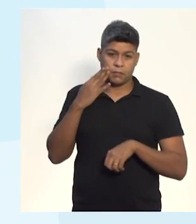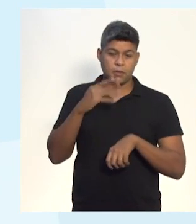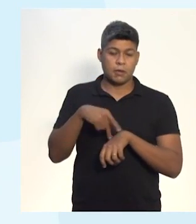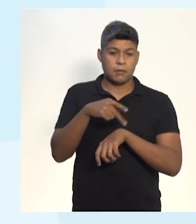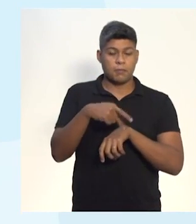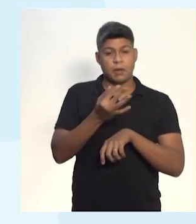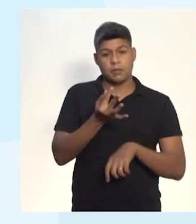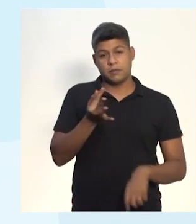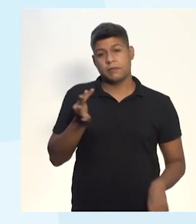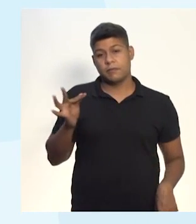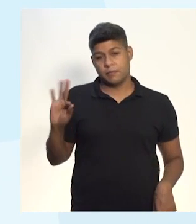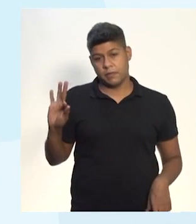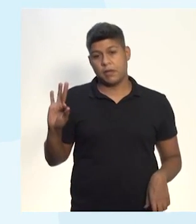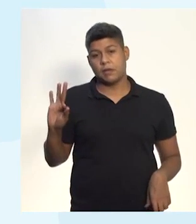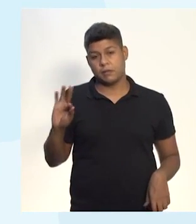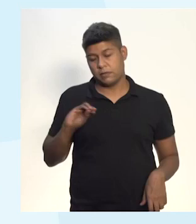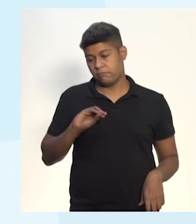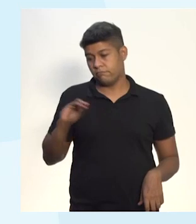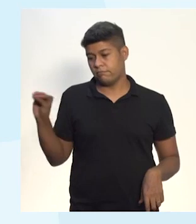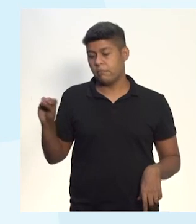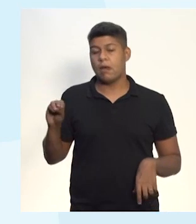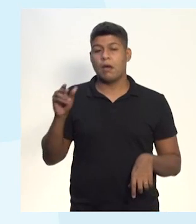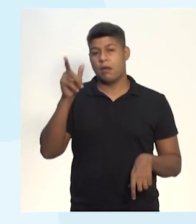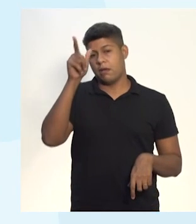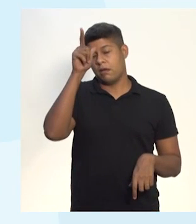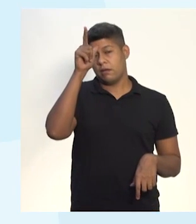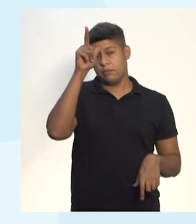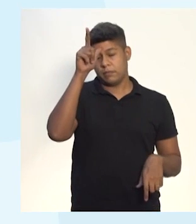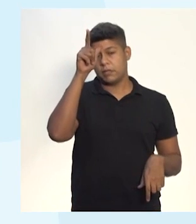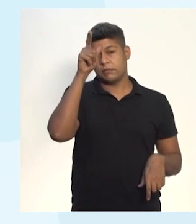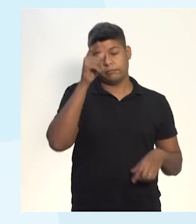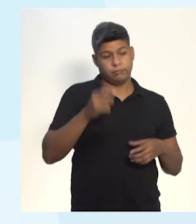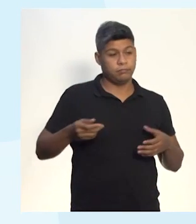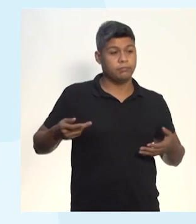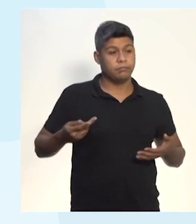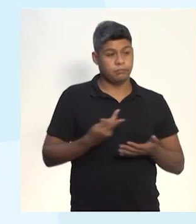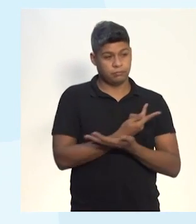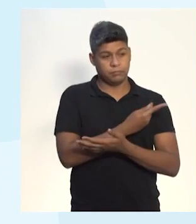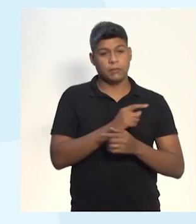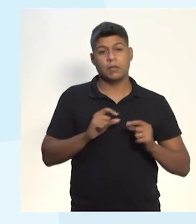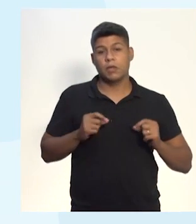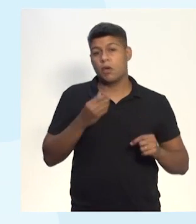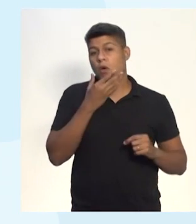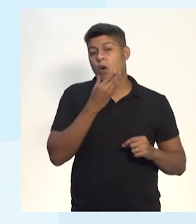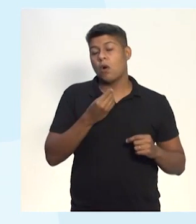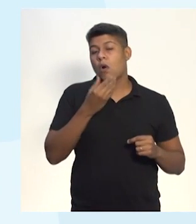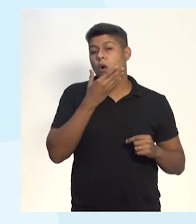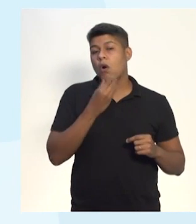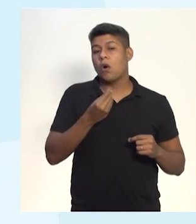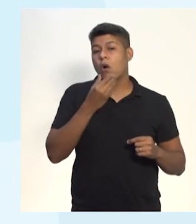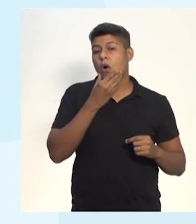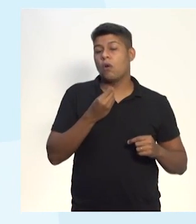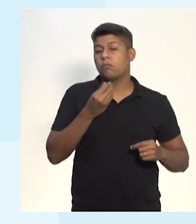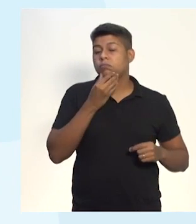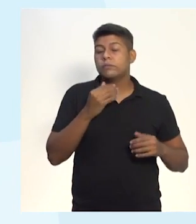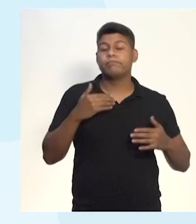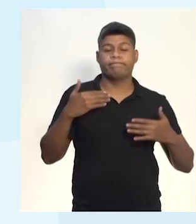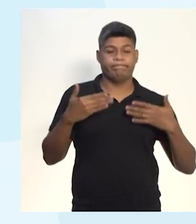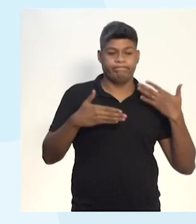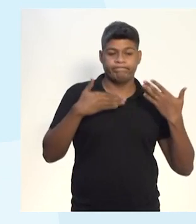França e vai para a Alemanha. Na Alemanha, gente, ele se torna, assim, um homem extremamente